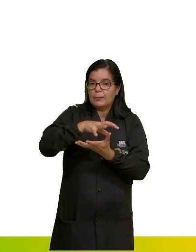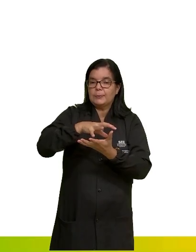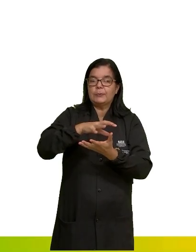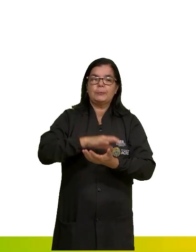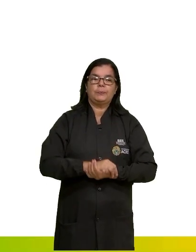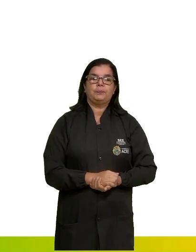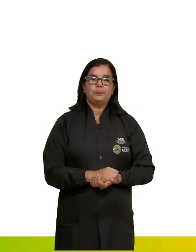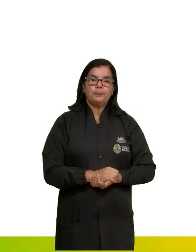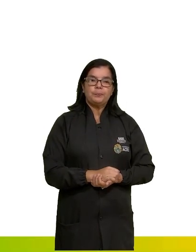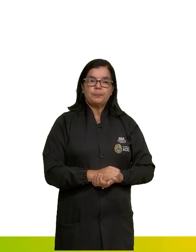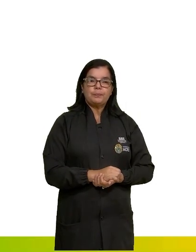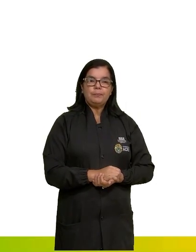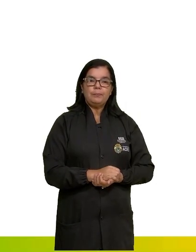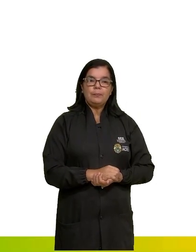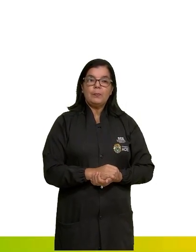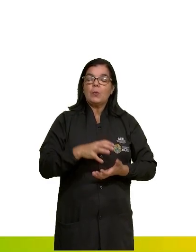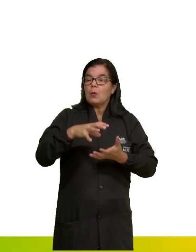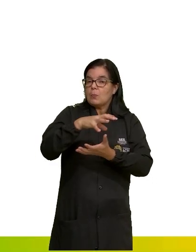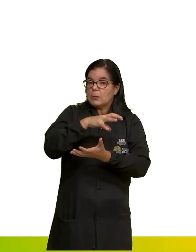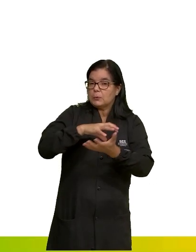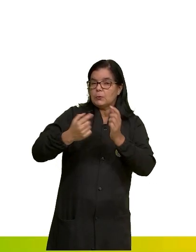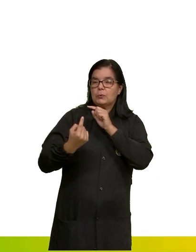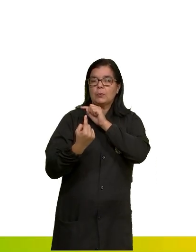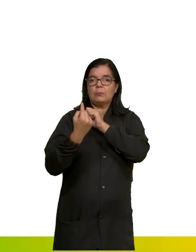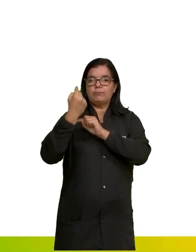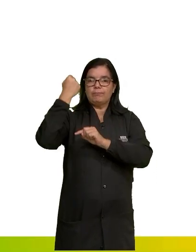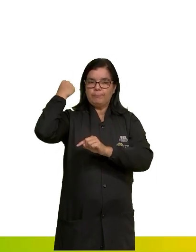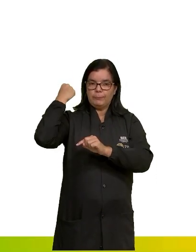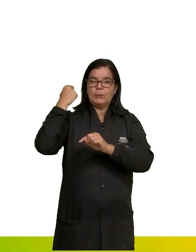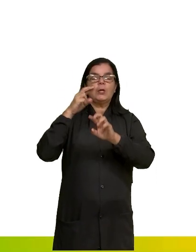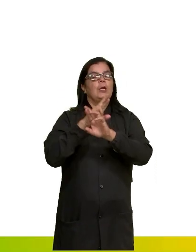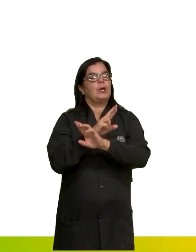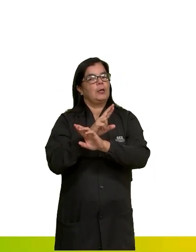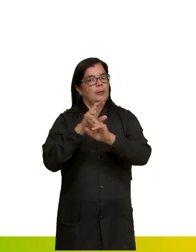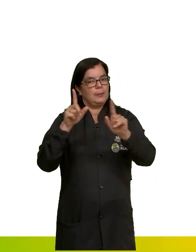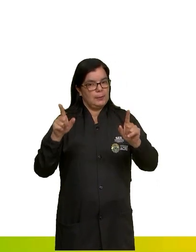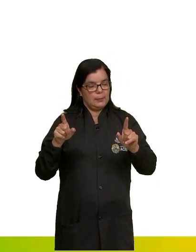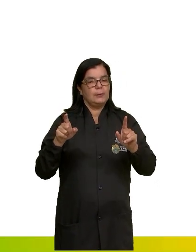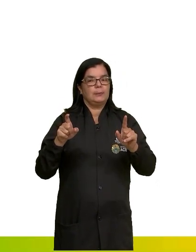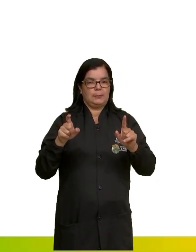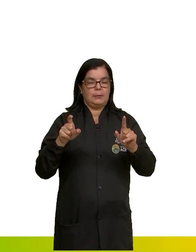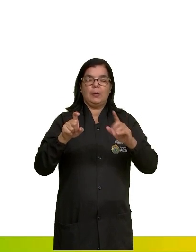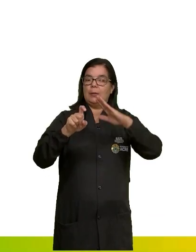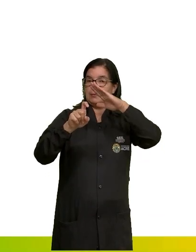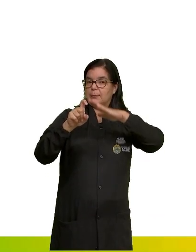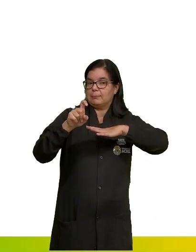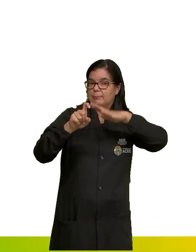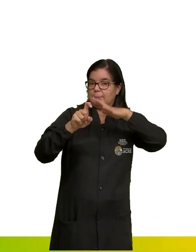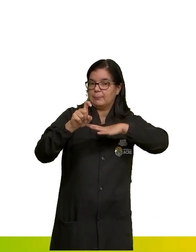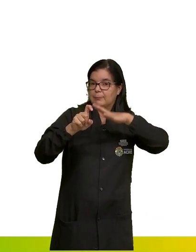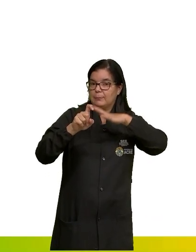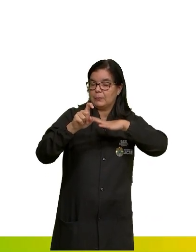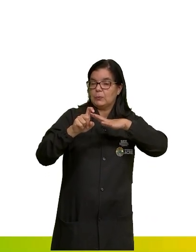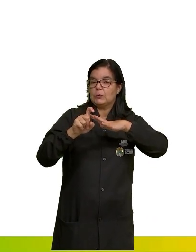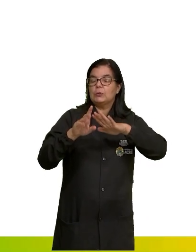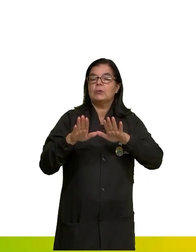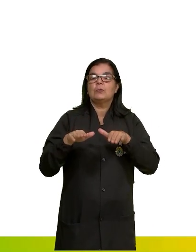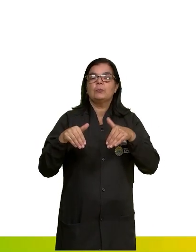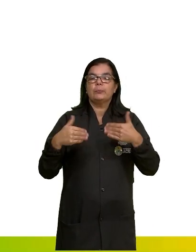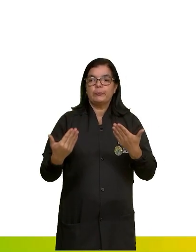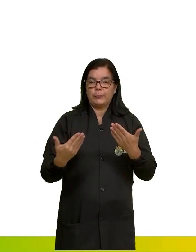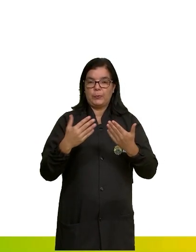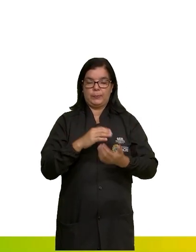cosmos. A cosmologia na antiguidade difere da